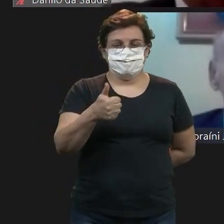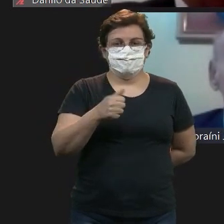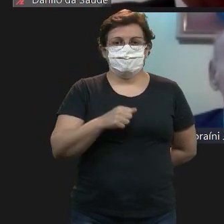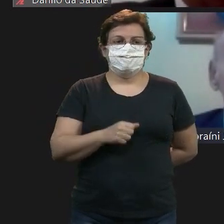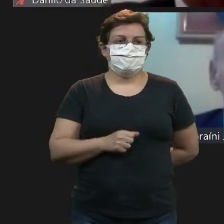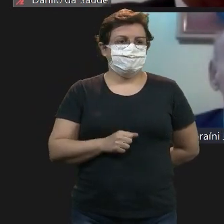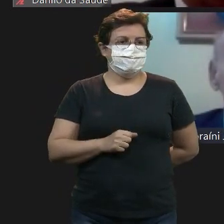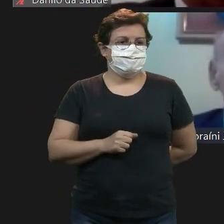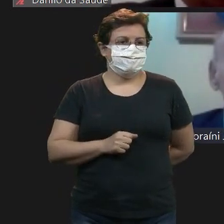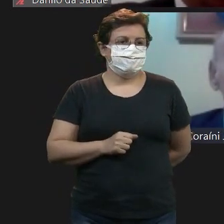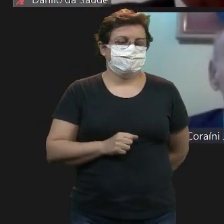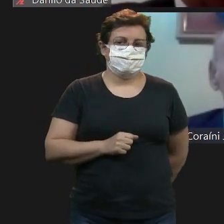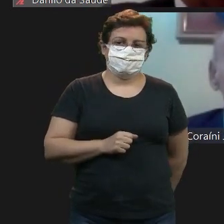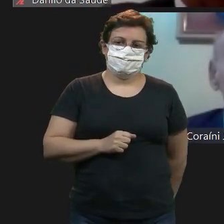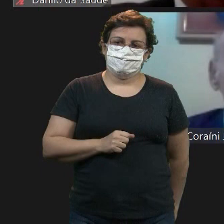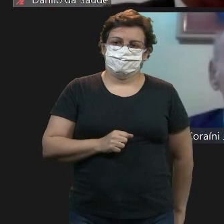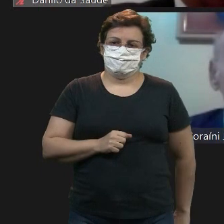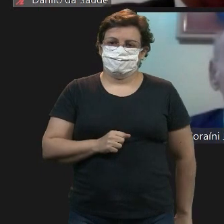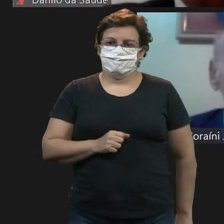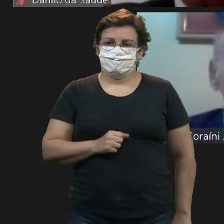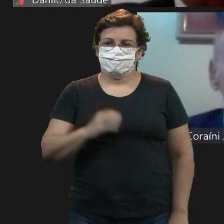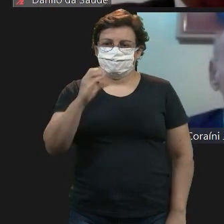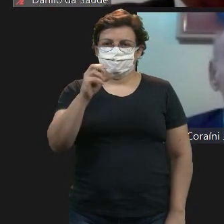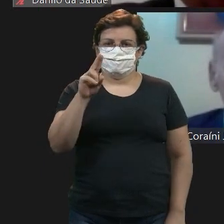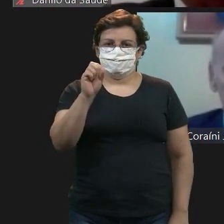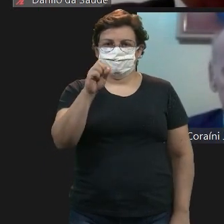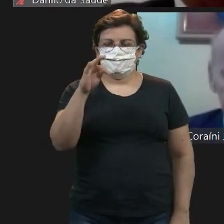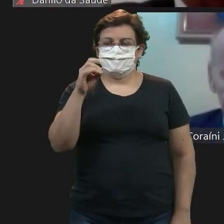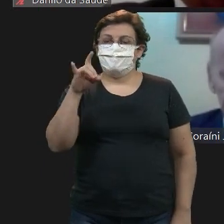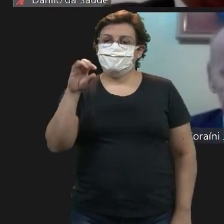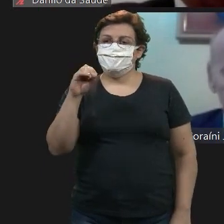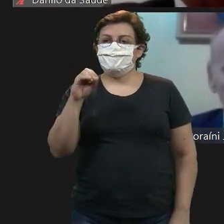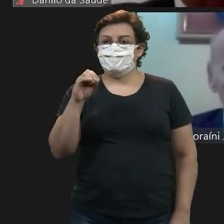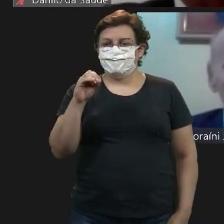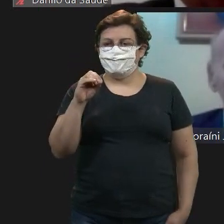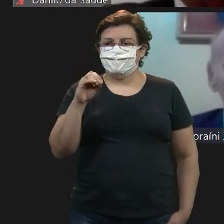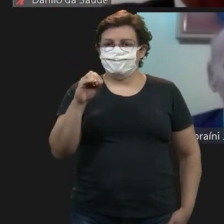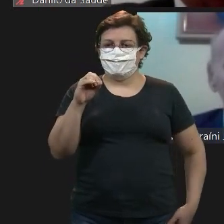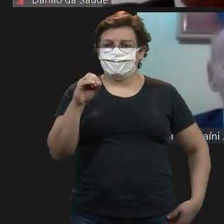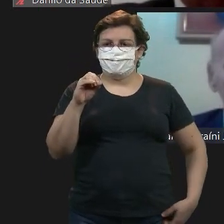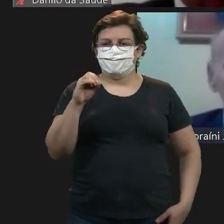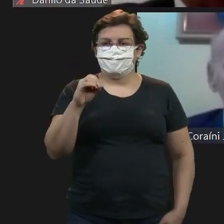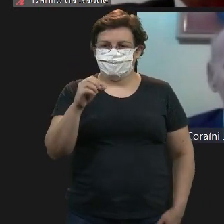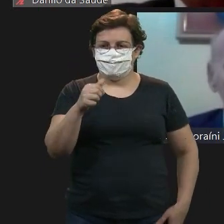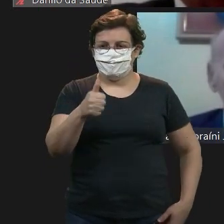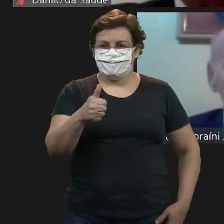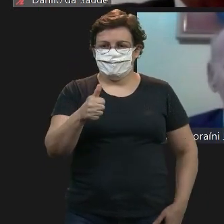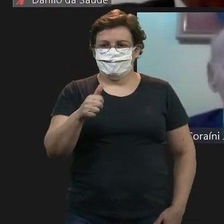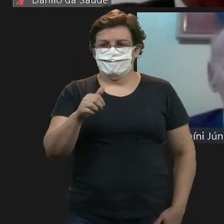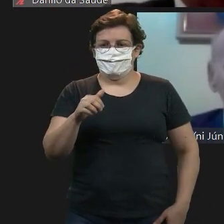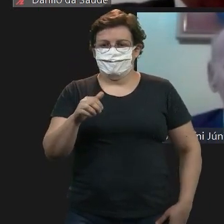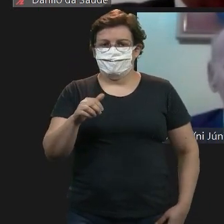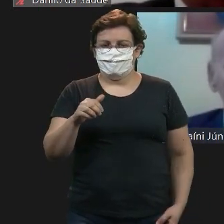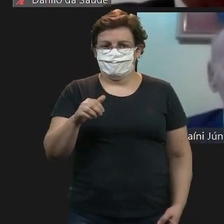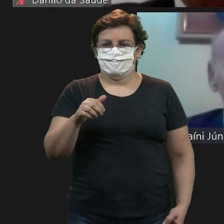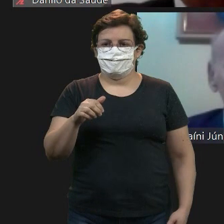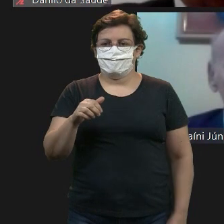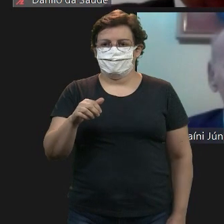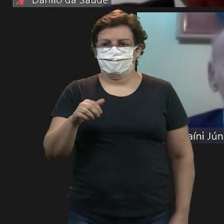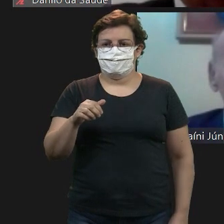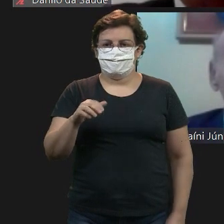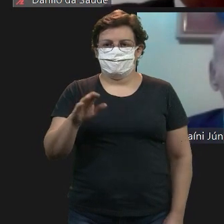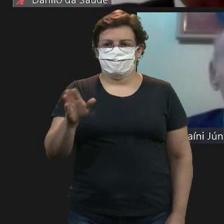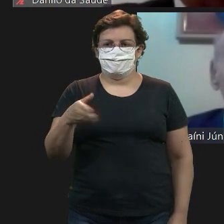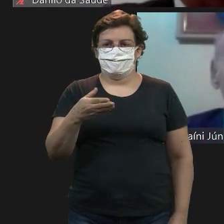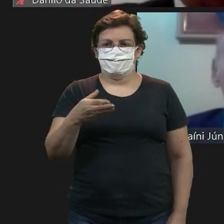Presente. Vereador Marcos Custódio. Presente. Vereador Marcos Rezende, presente. Vereador Professor Mário